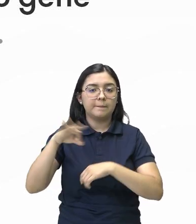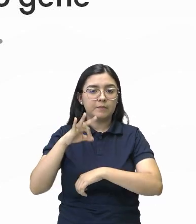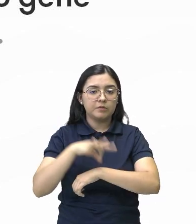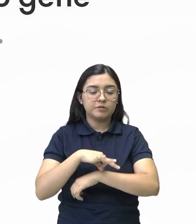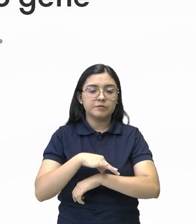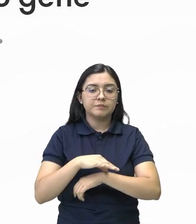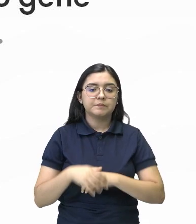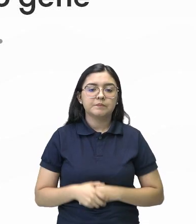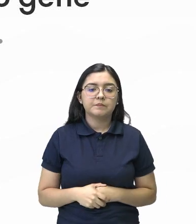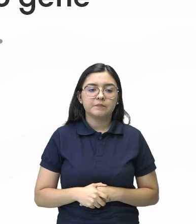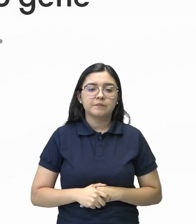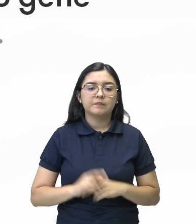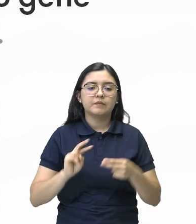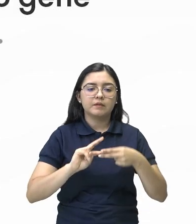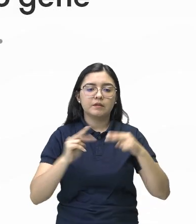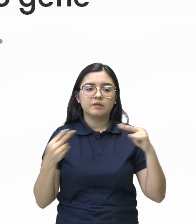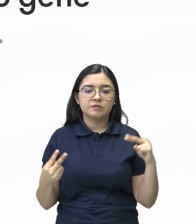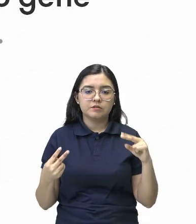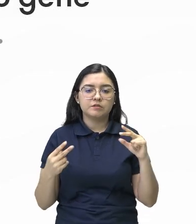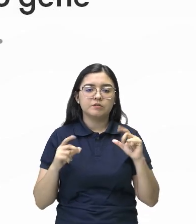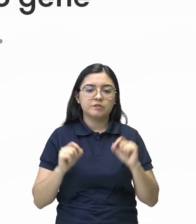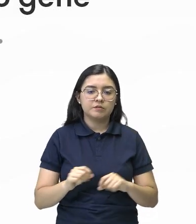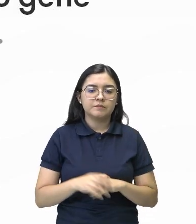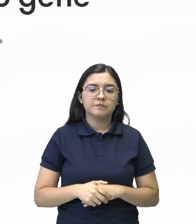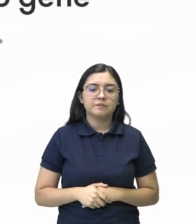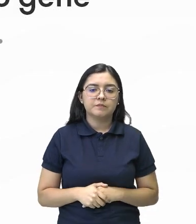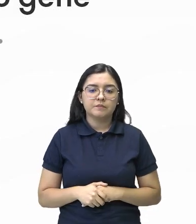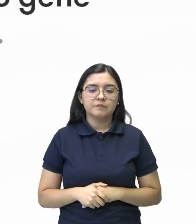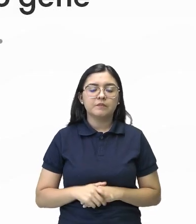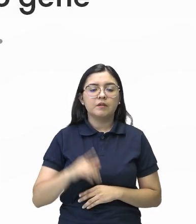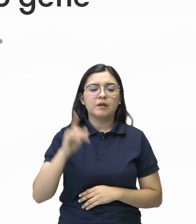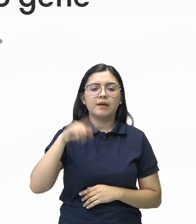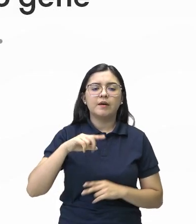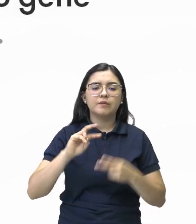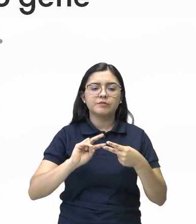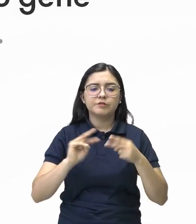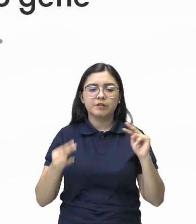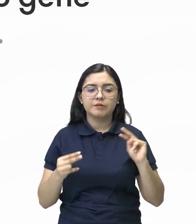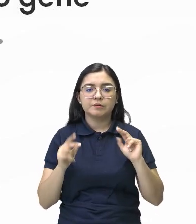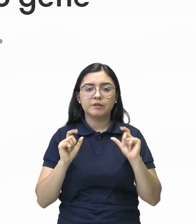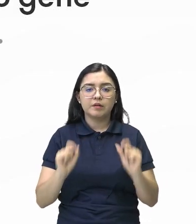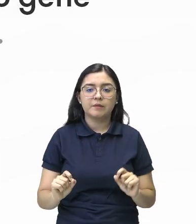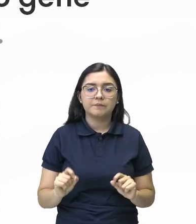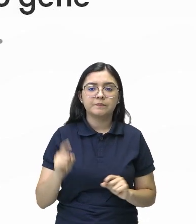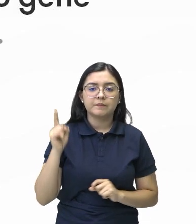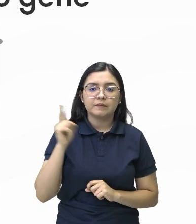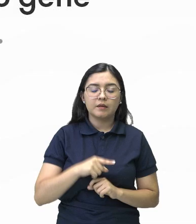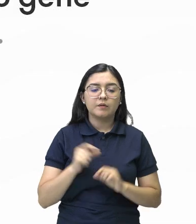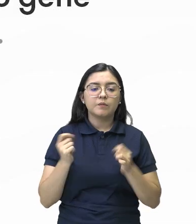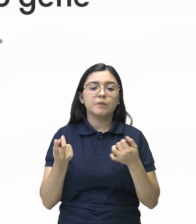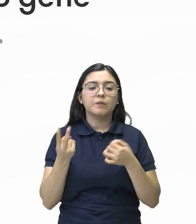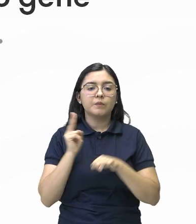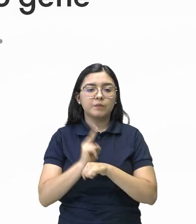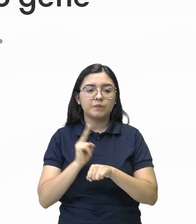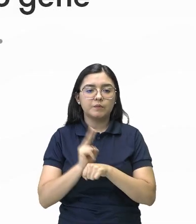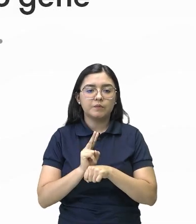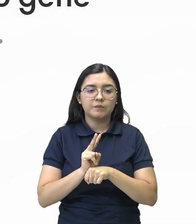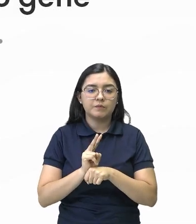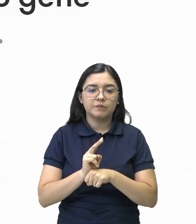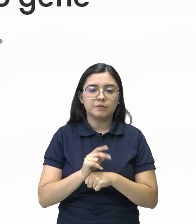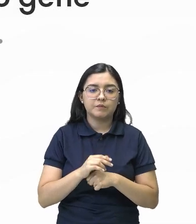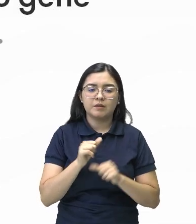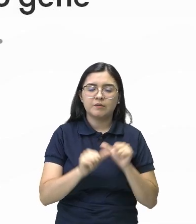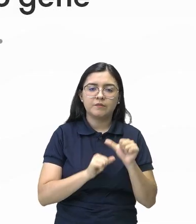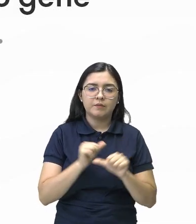gene RUX é um gene que ele é conservador. Ele não vai